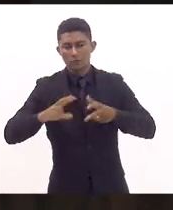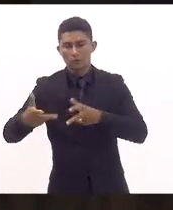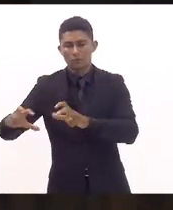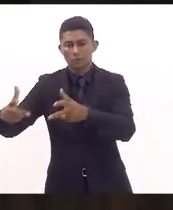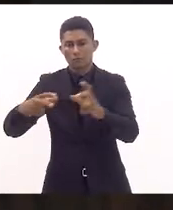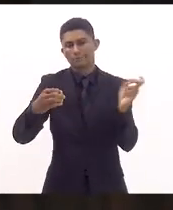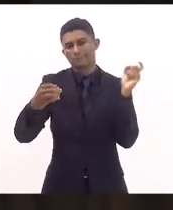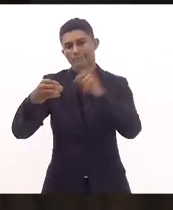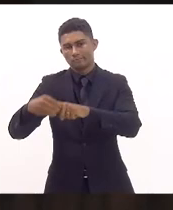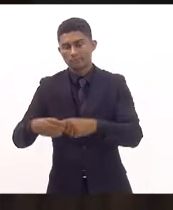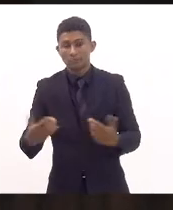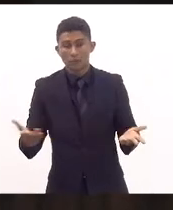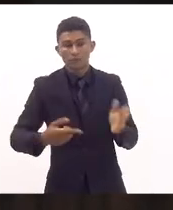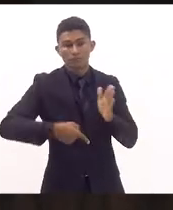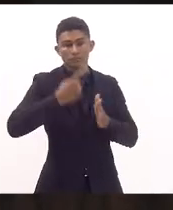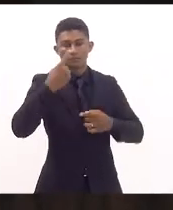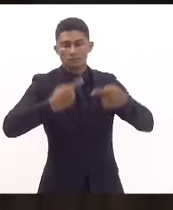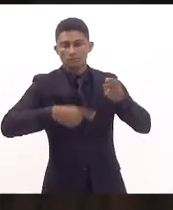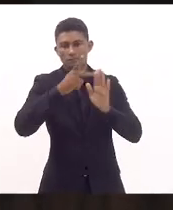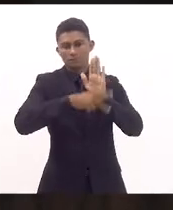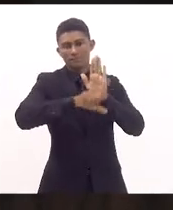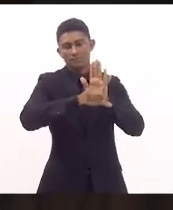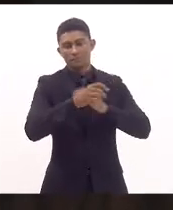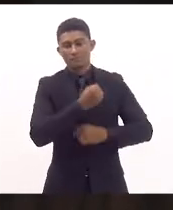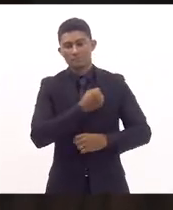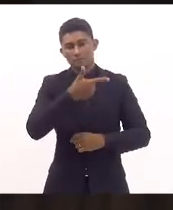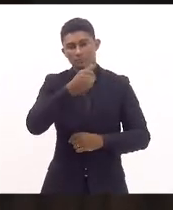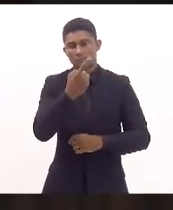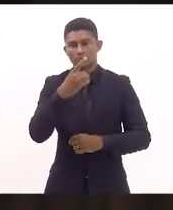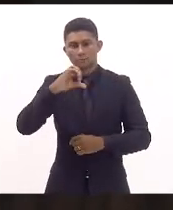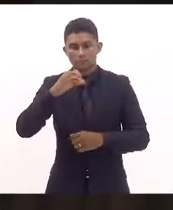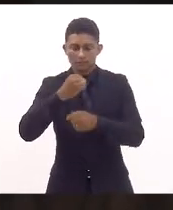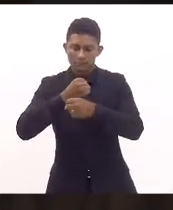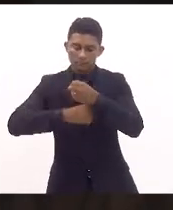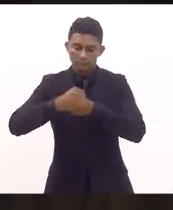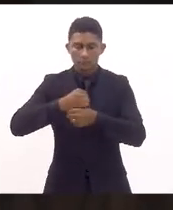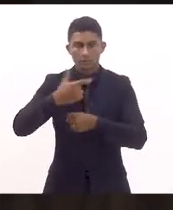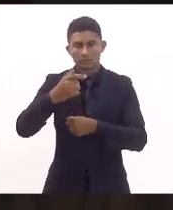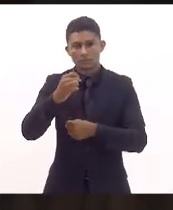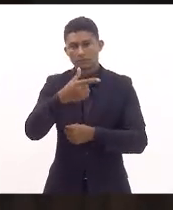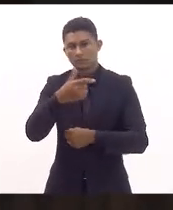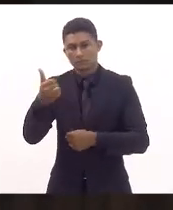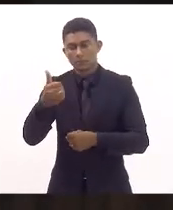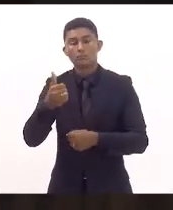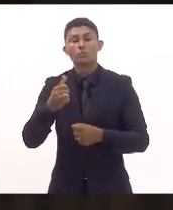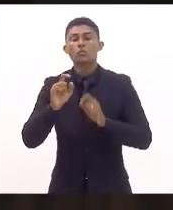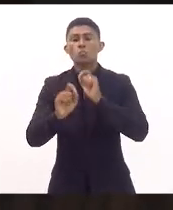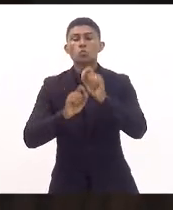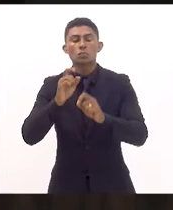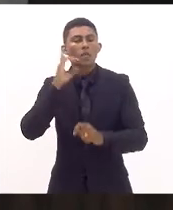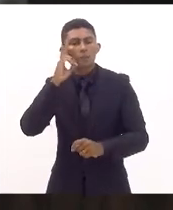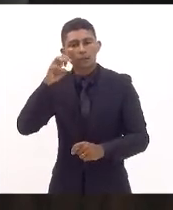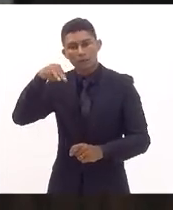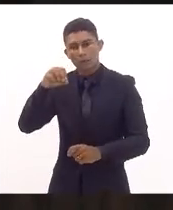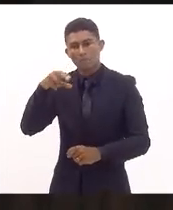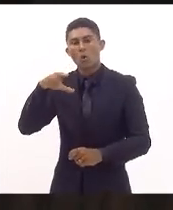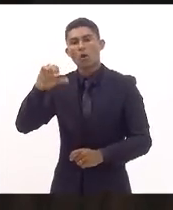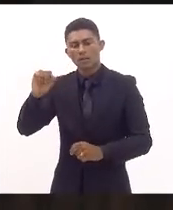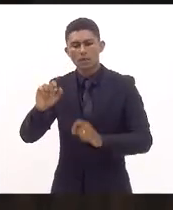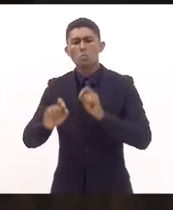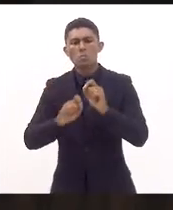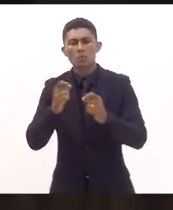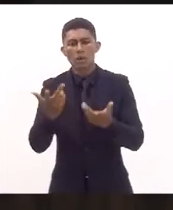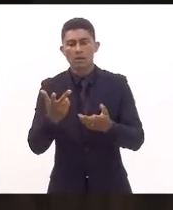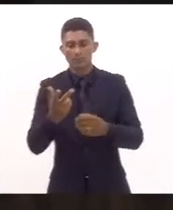comissões. Em discussão única, projeto de resolução 1219 de 22, de autoria da deputada Mônica Francisco, que